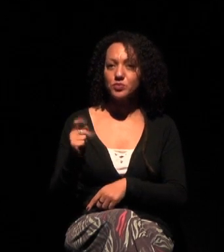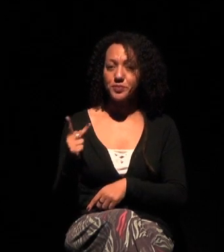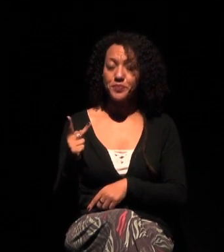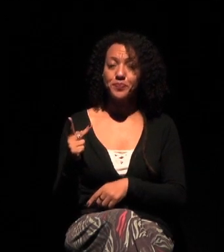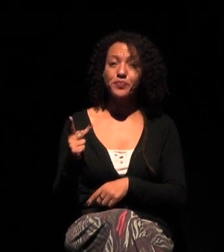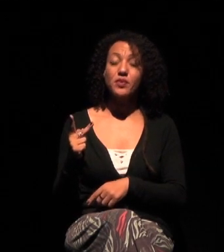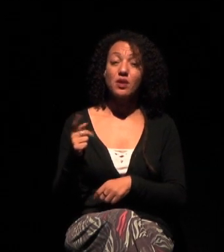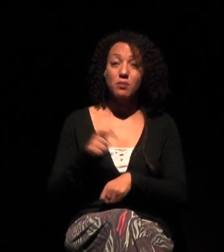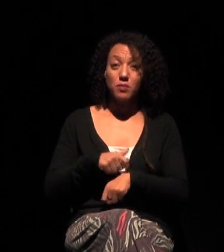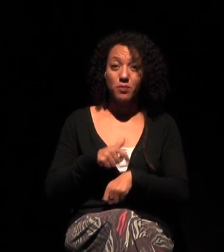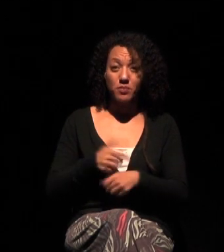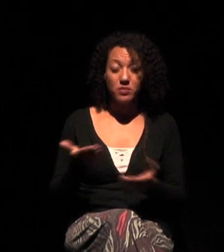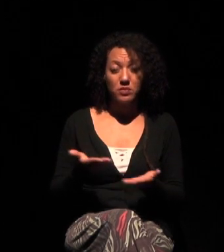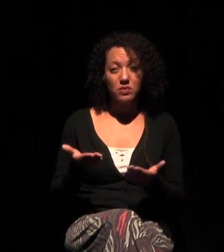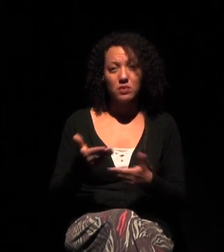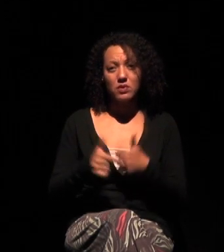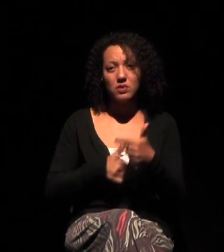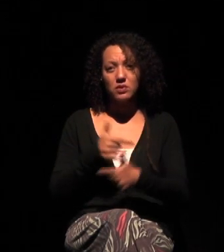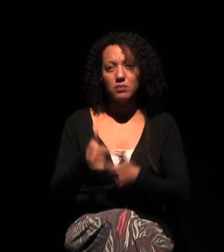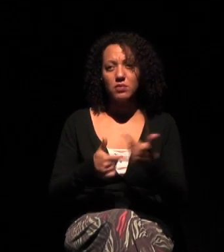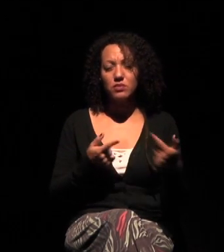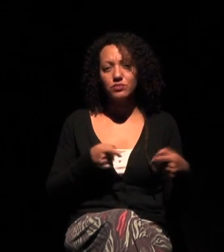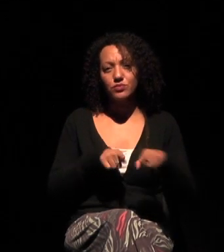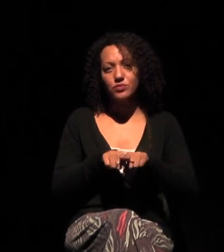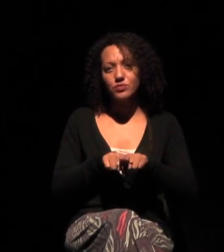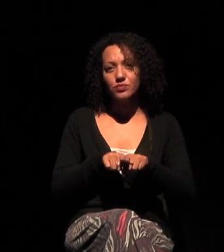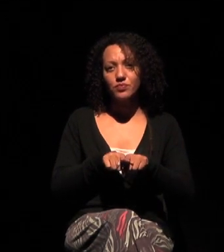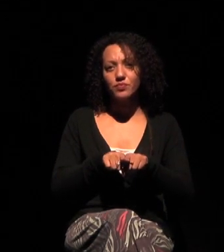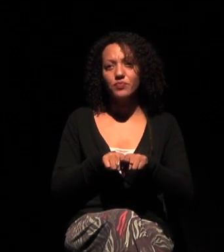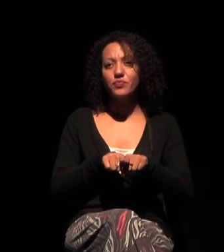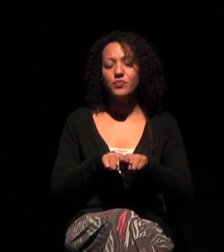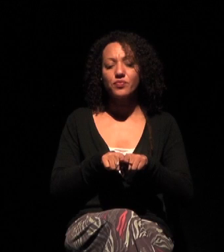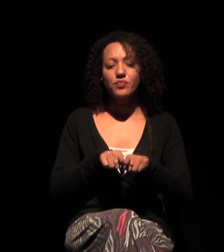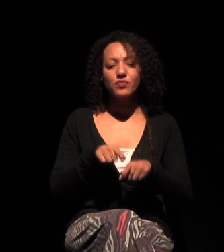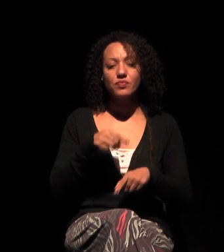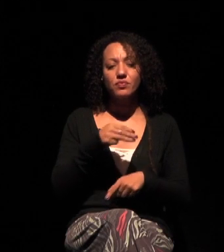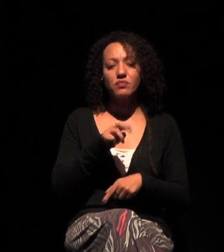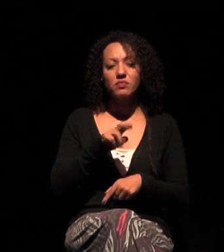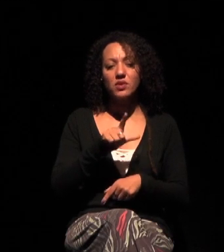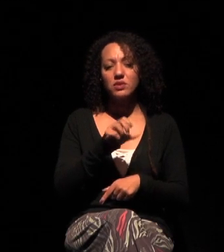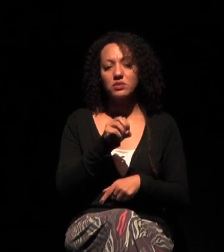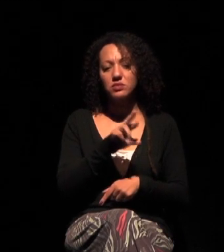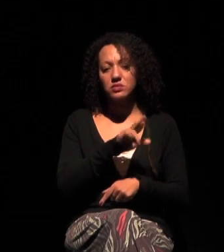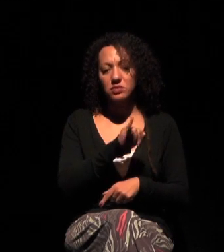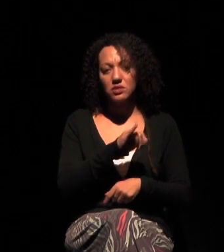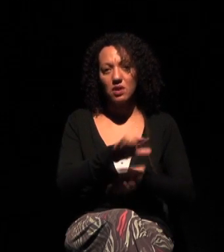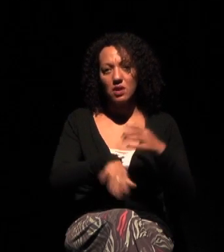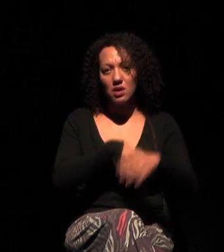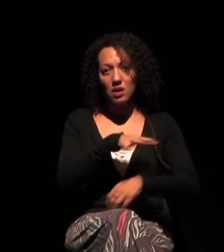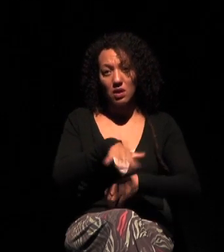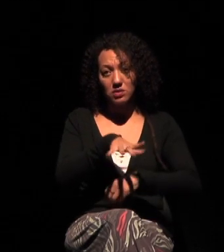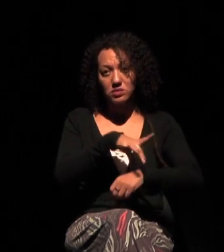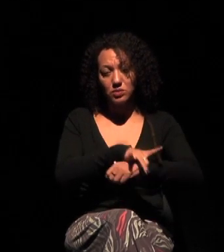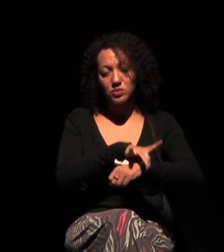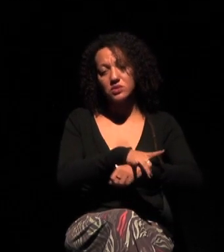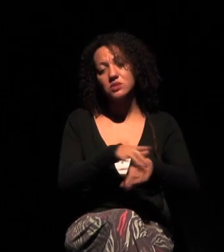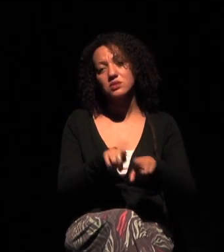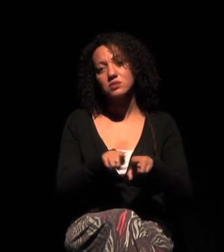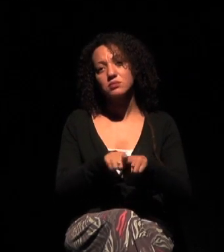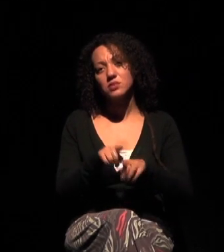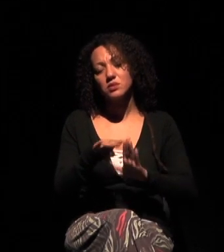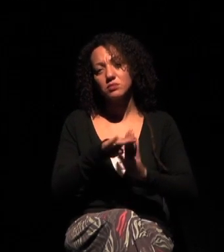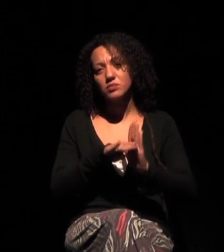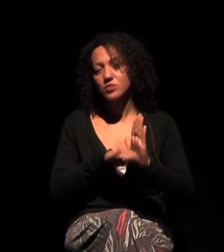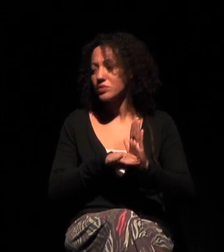estamos neste momento tamanho trabalhar é uma colaboração conectado melo no campo da ciber-segurança e trabalhar programas começaram a desenvolver programas comuns